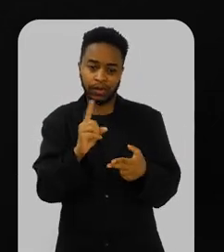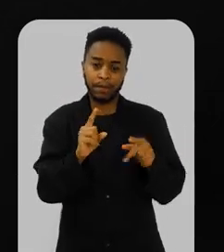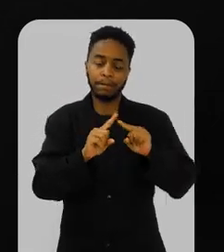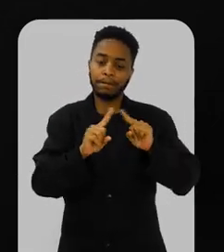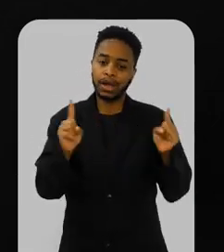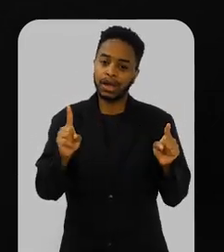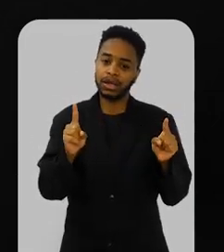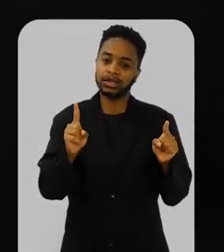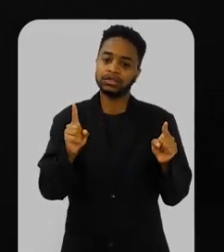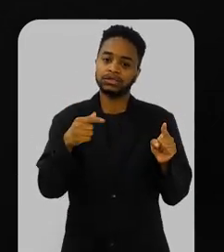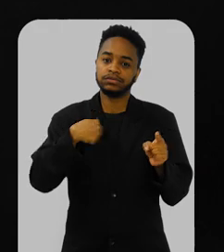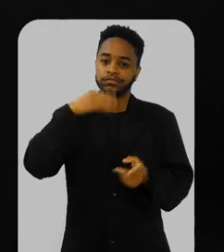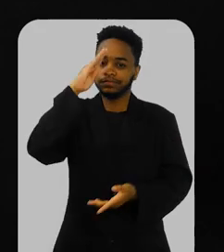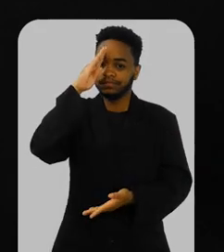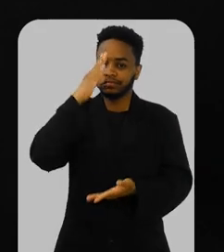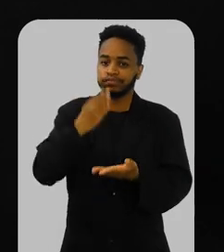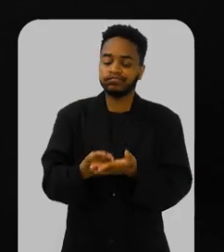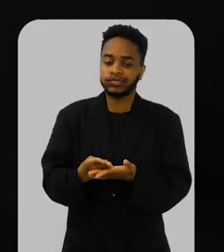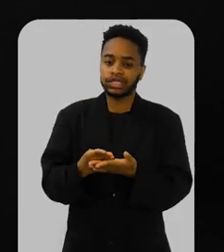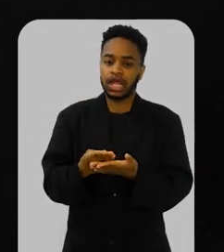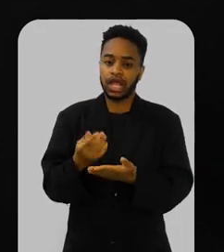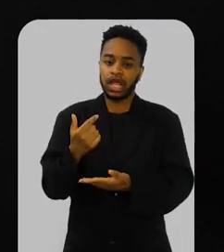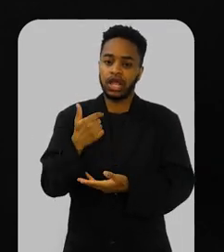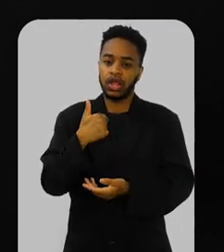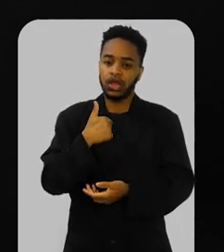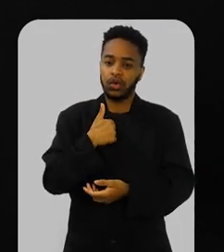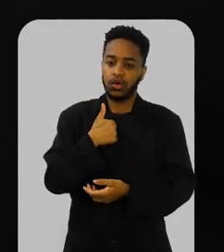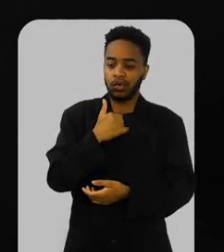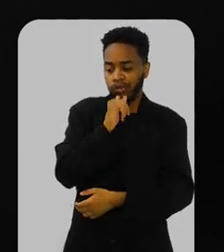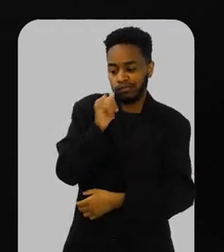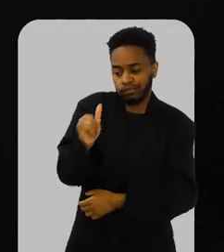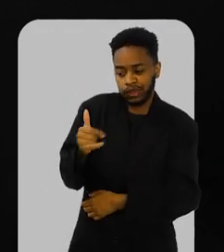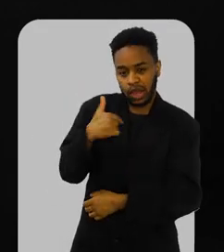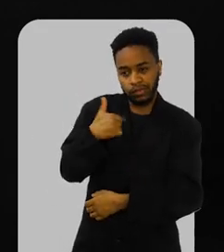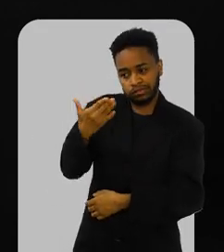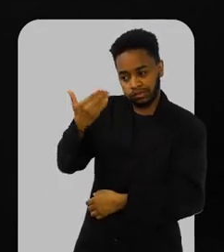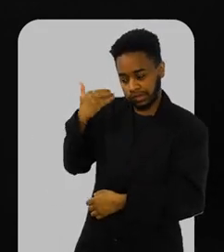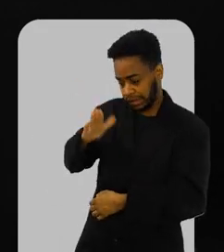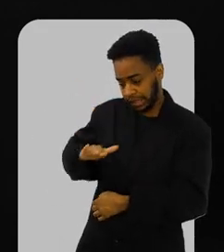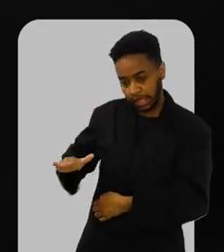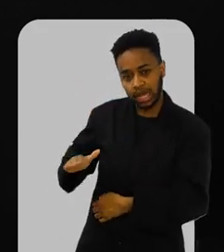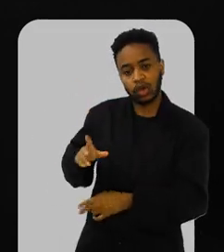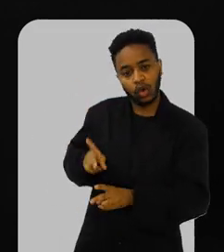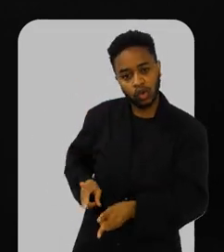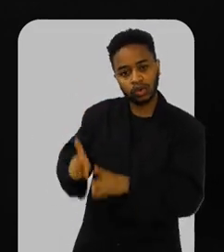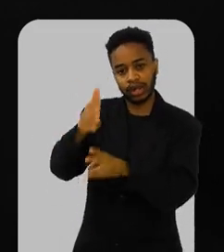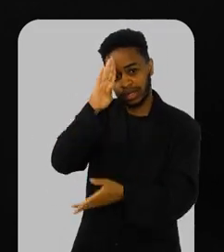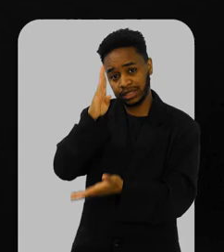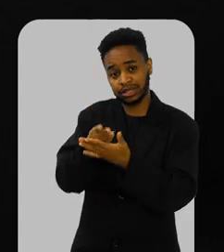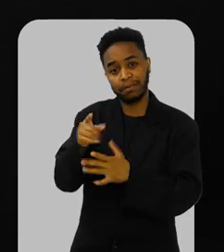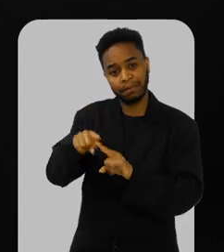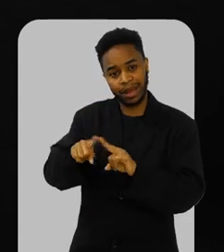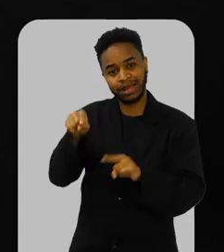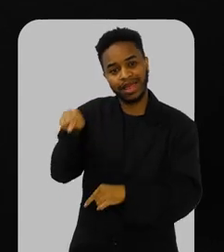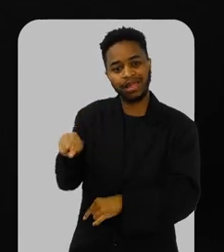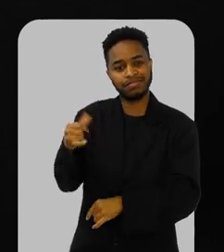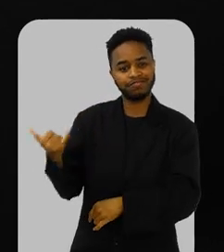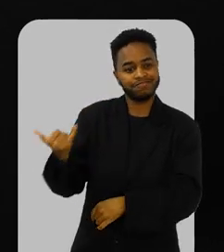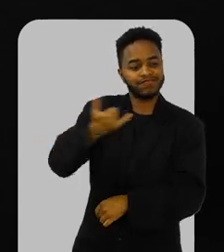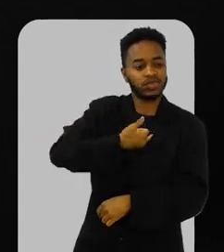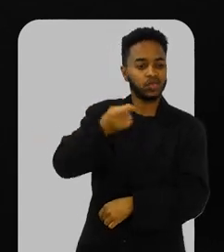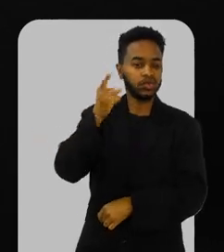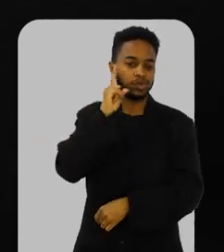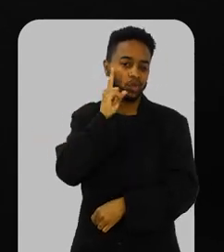o carnaval, né? Mas eu acho que eu falo para o menino continuar acreditando, mas ele fala isso muito para mim